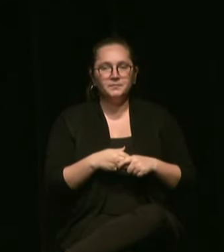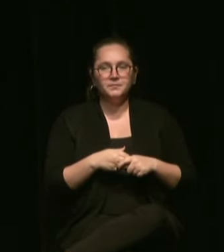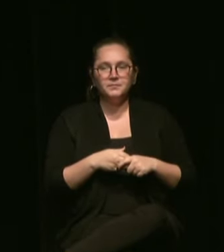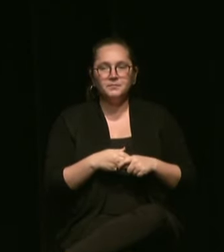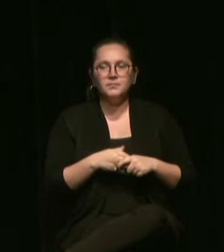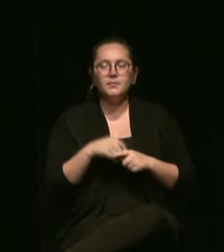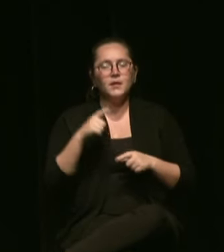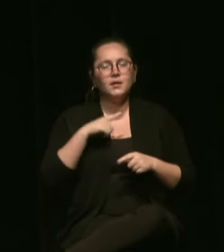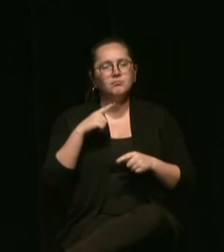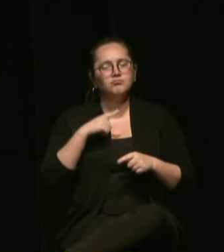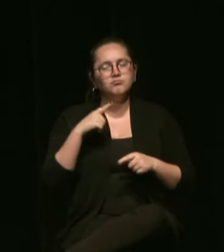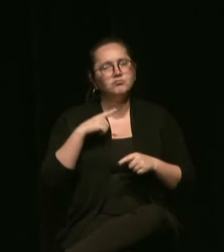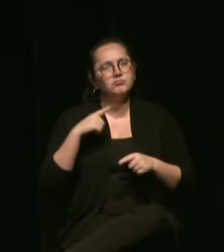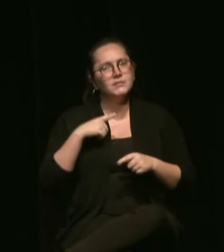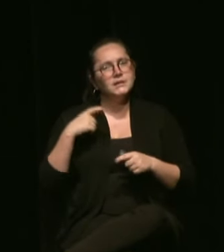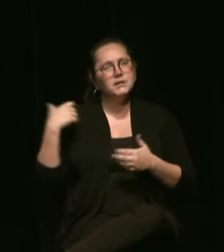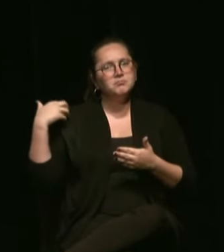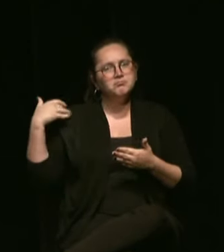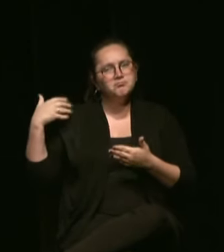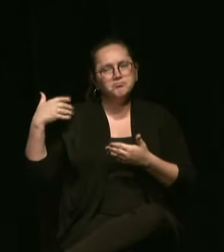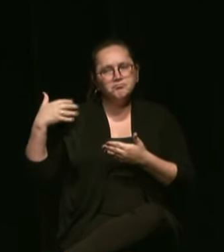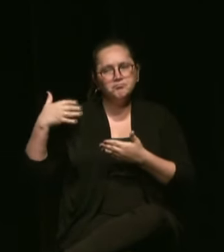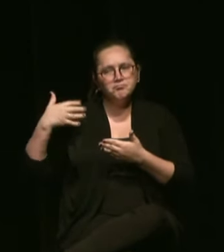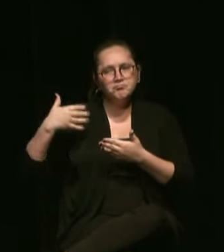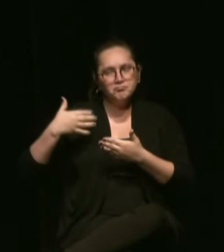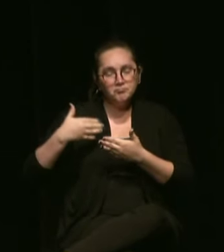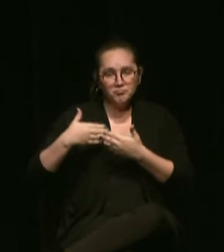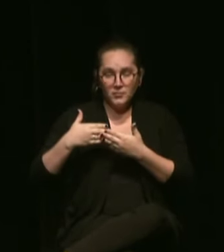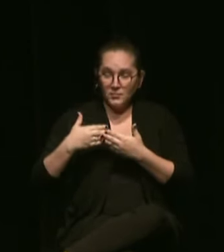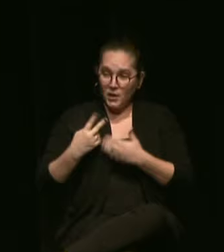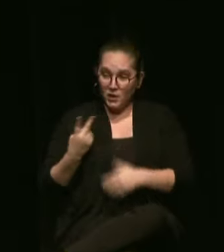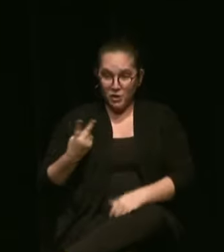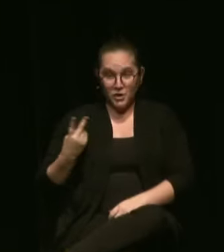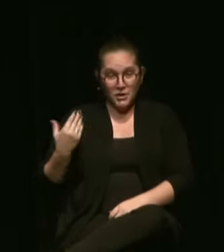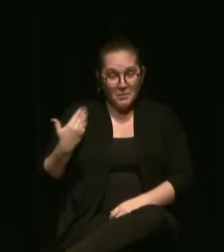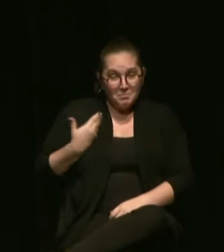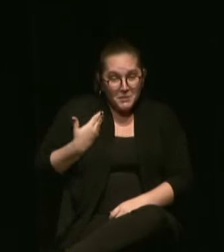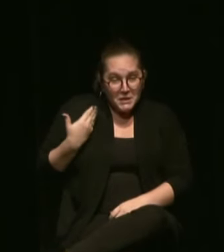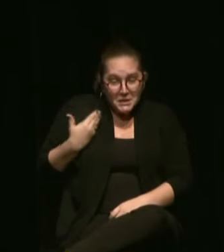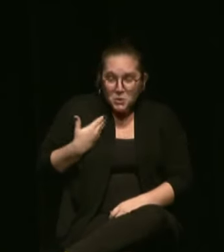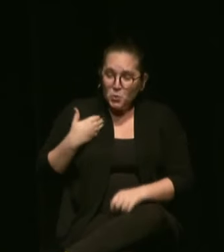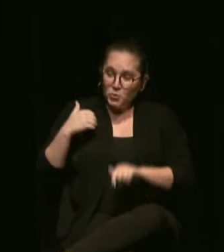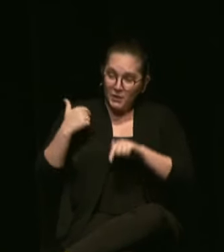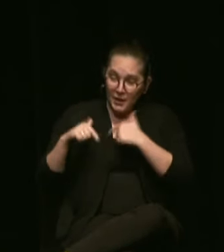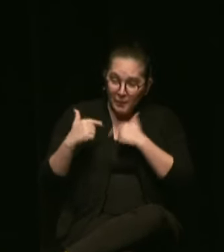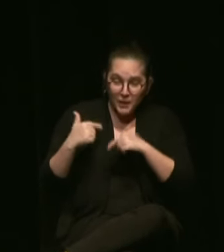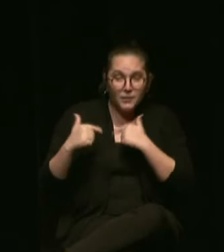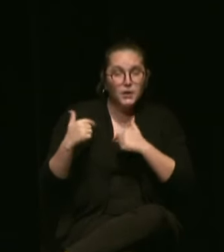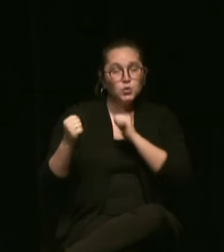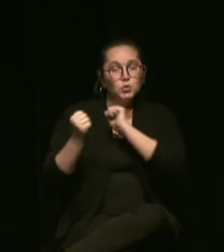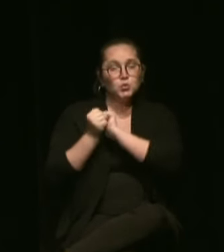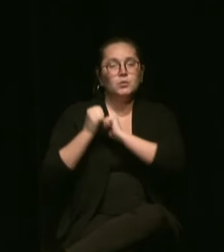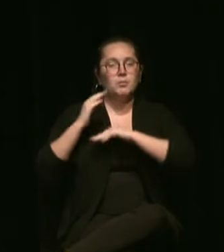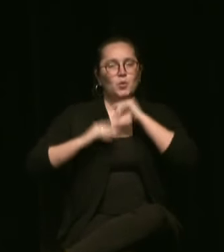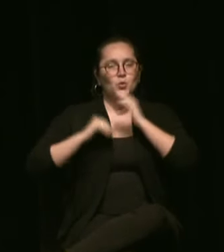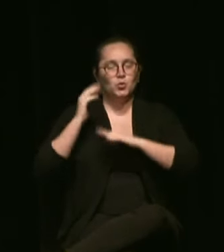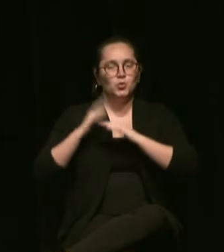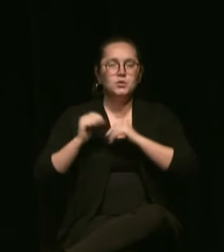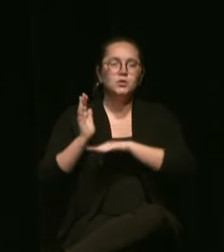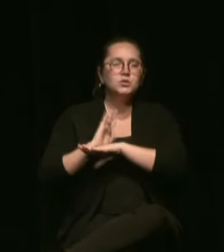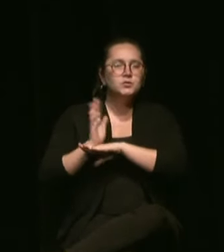Durante muito tempo, eu fui muito amigo do Coutinho, eu trabalhei muito com ele, eu produzi todos os filmes dele